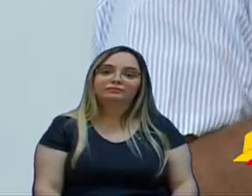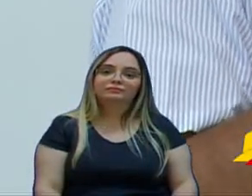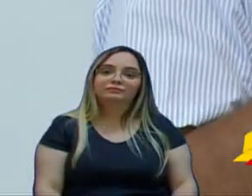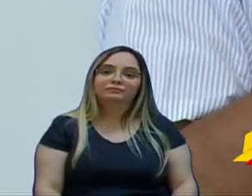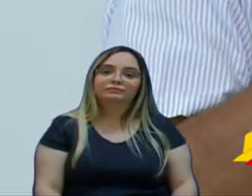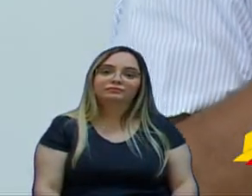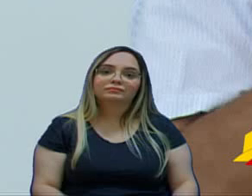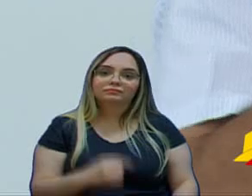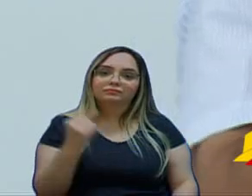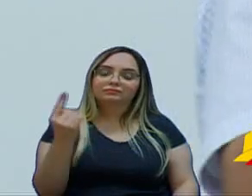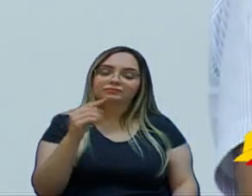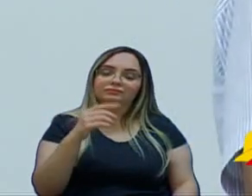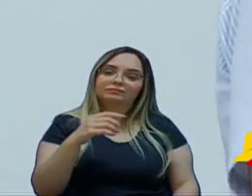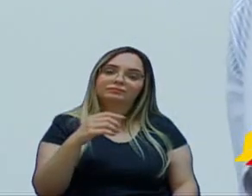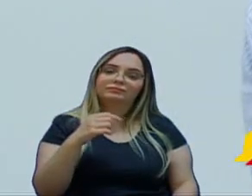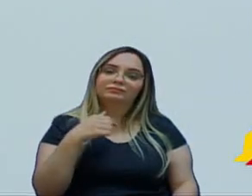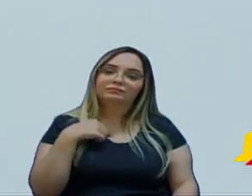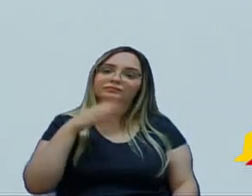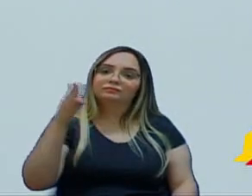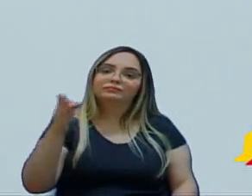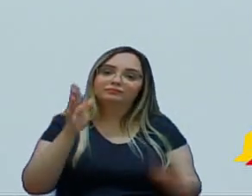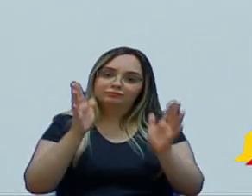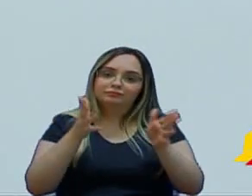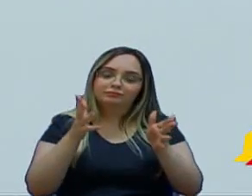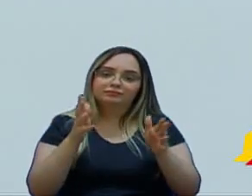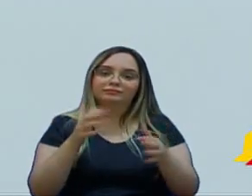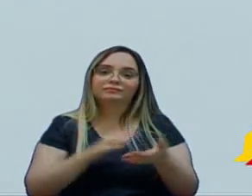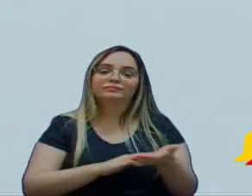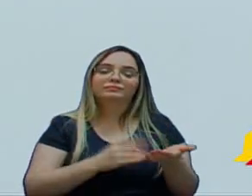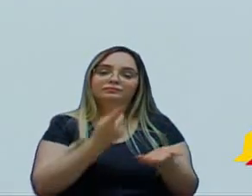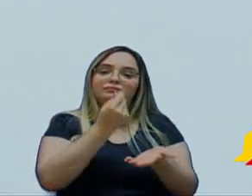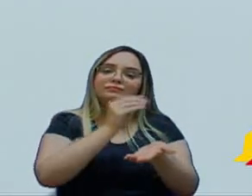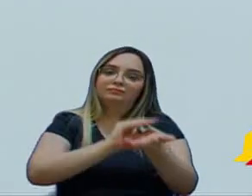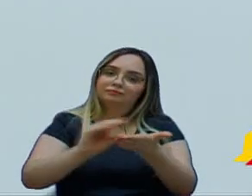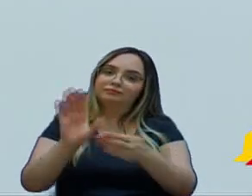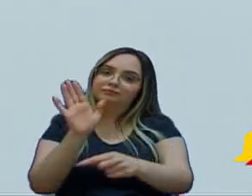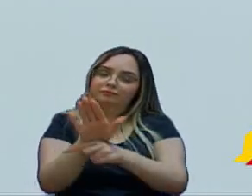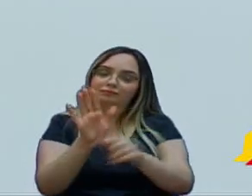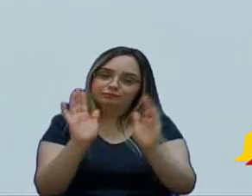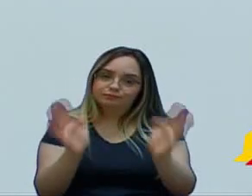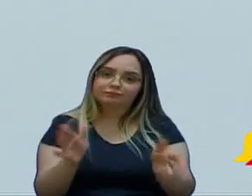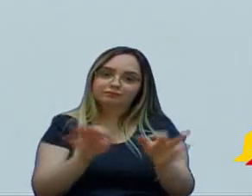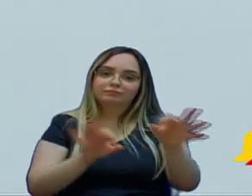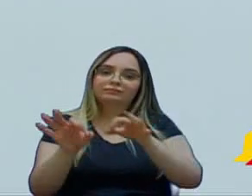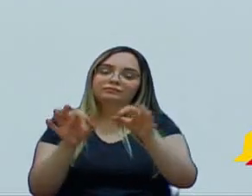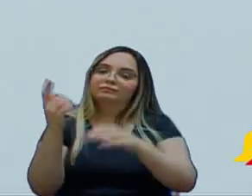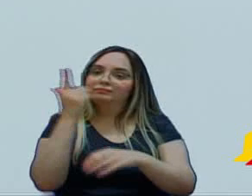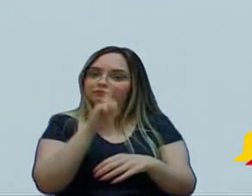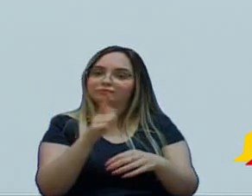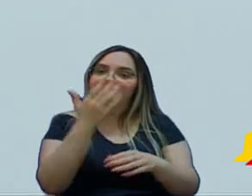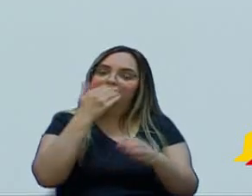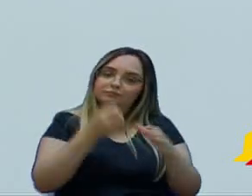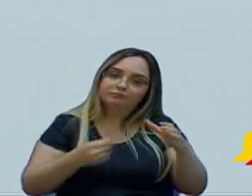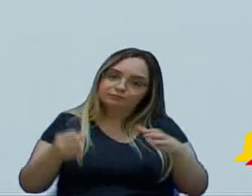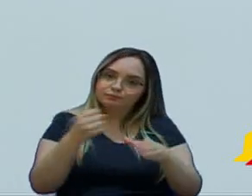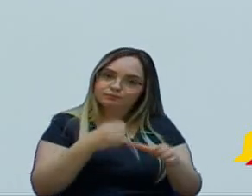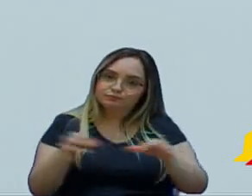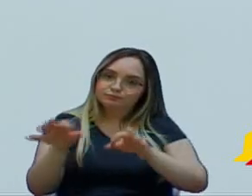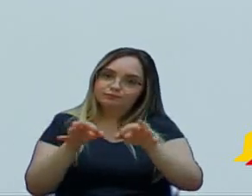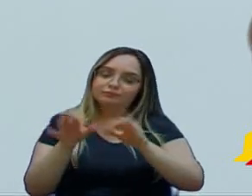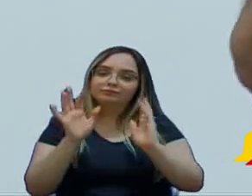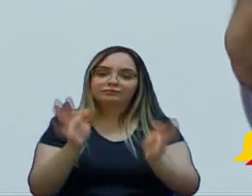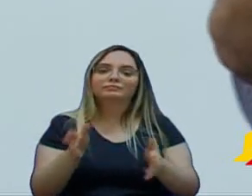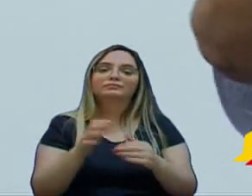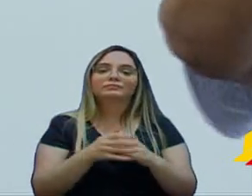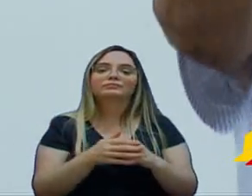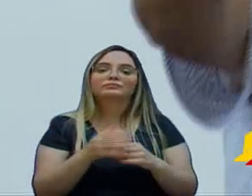ela citou da Penso 02, eu tive na Penso, destinei uma verba, onde arrumaram a cozinha, meu pai